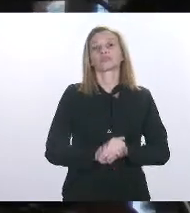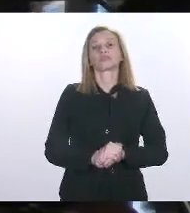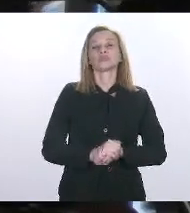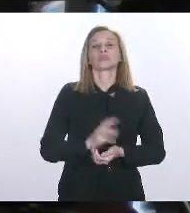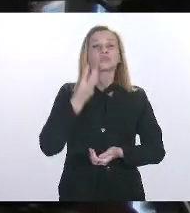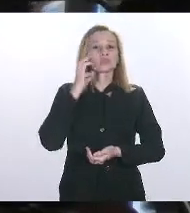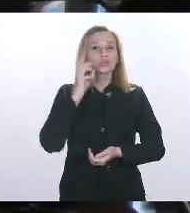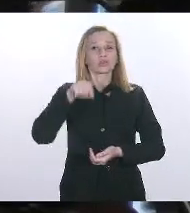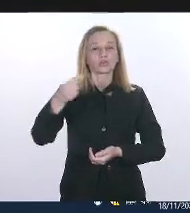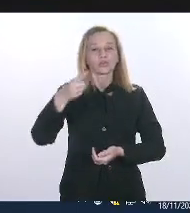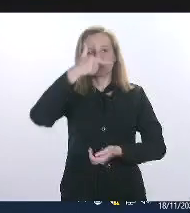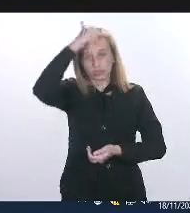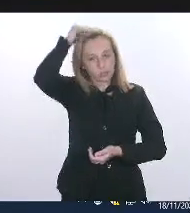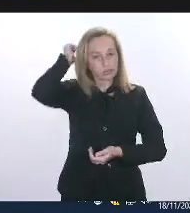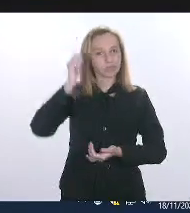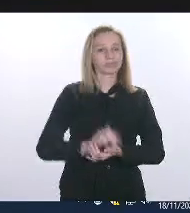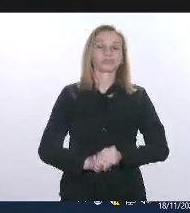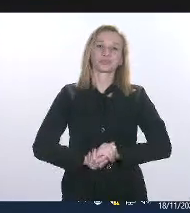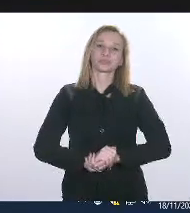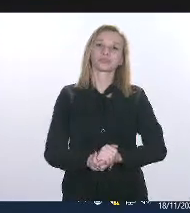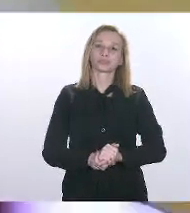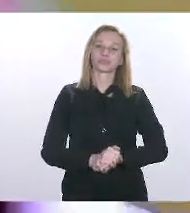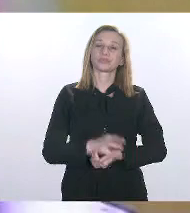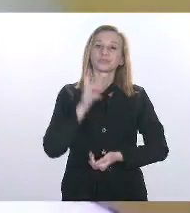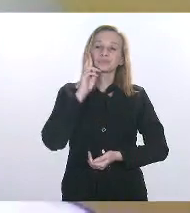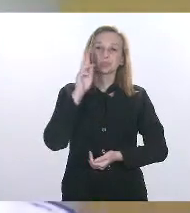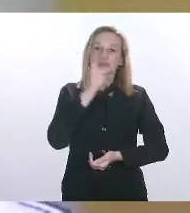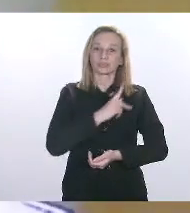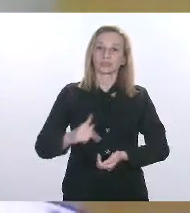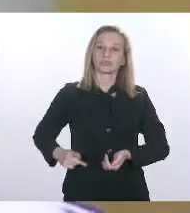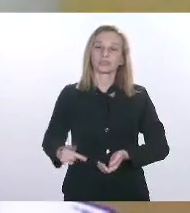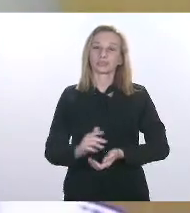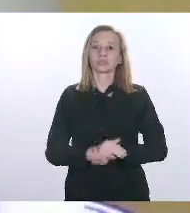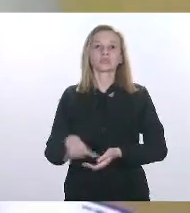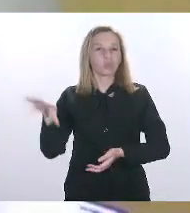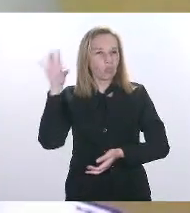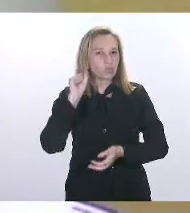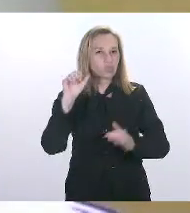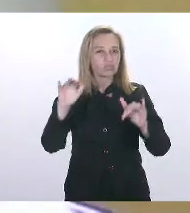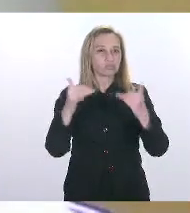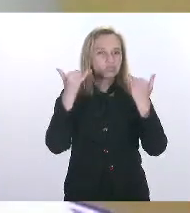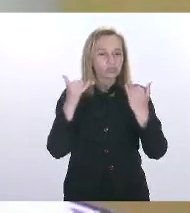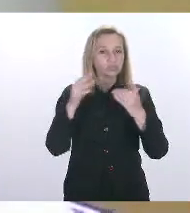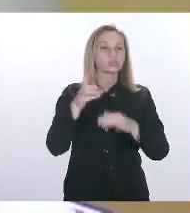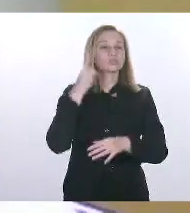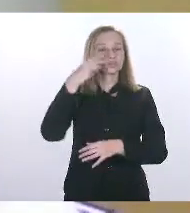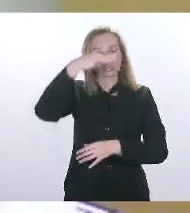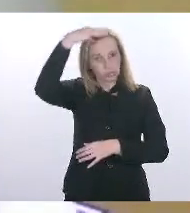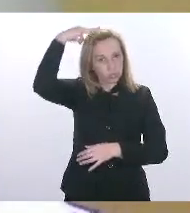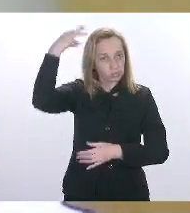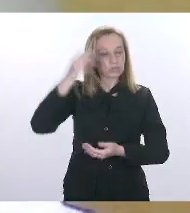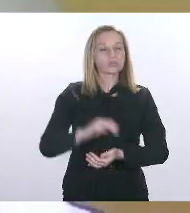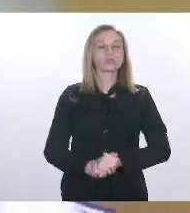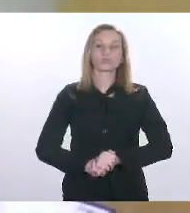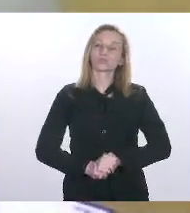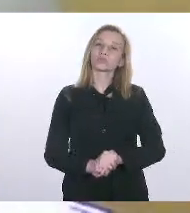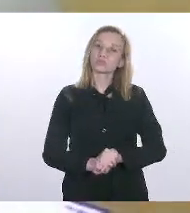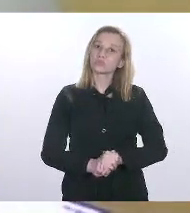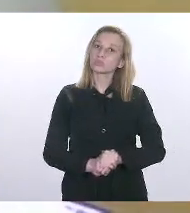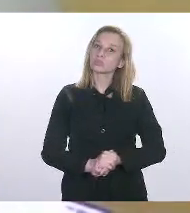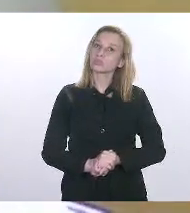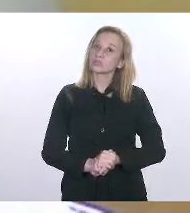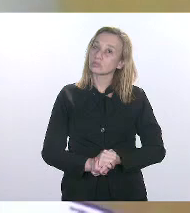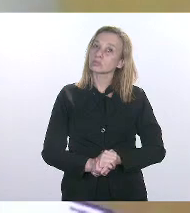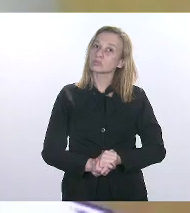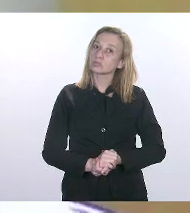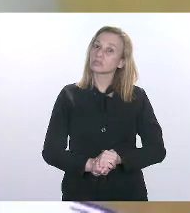seguida, deputado Luiz. Senhor presidente, eu ouvi atentamente o encaminhamento do deputado Márcio Pacheco e a